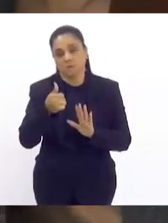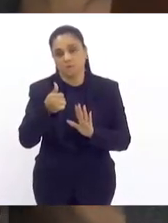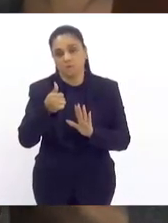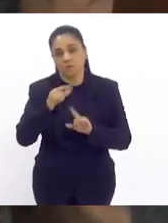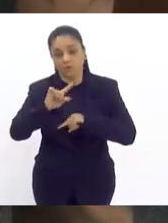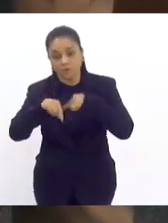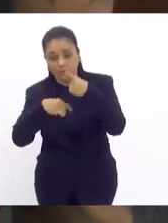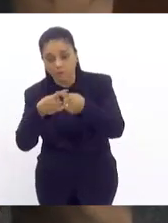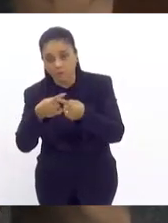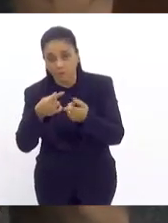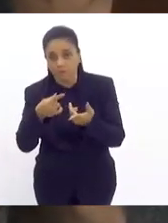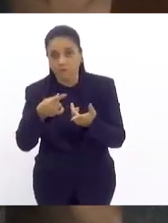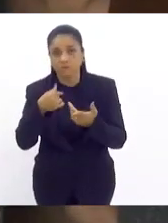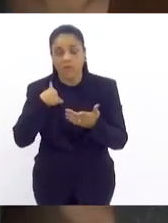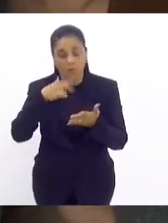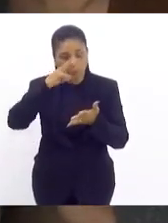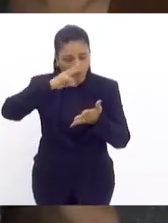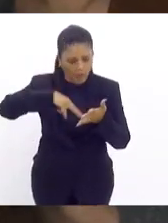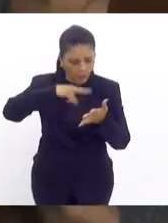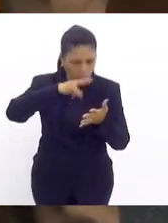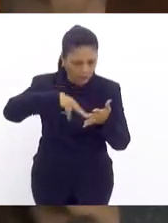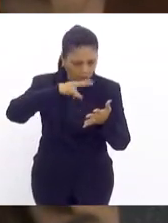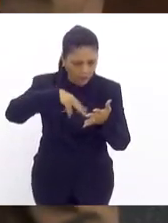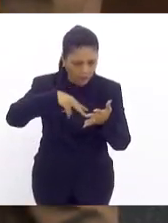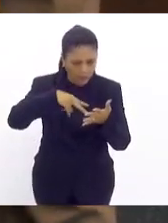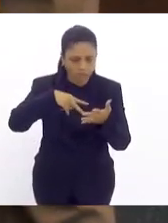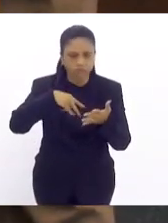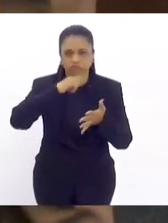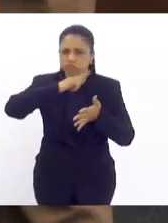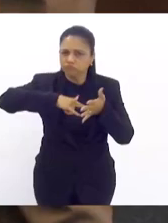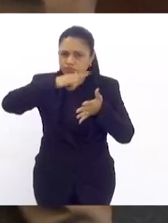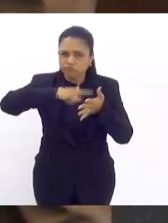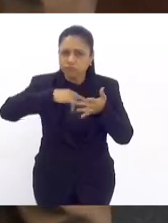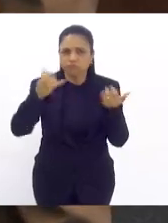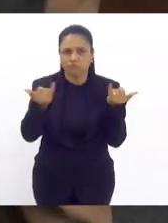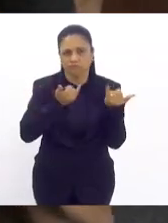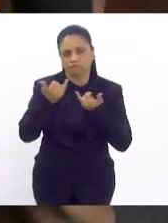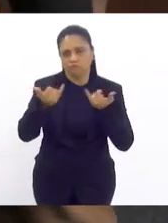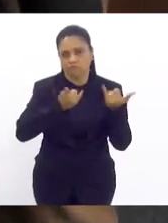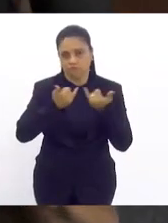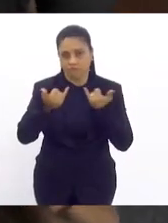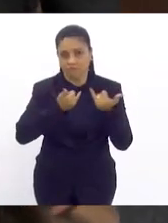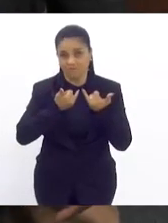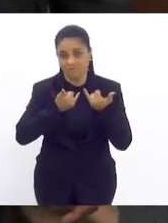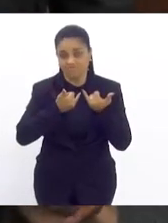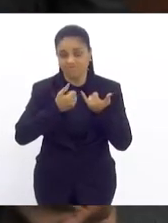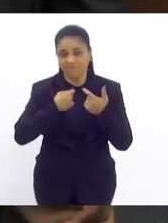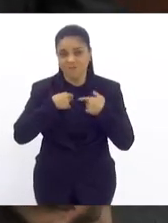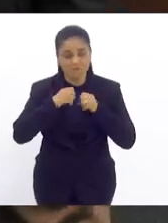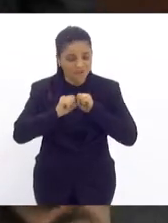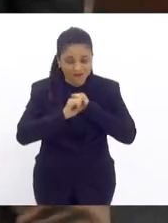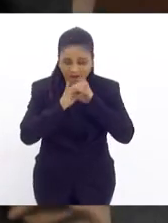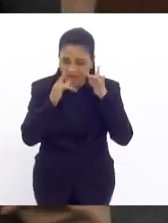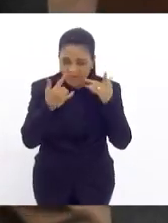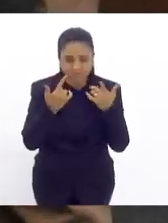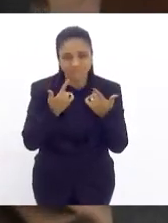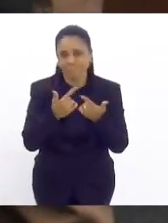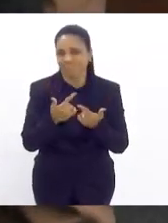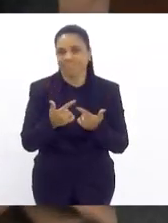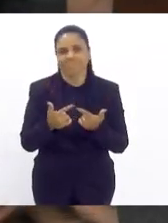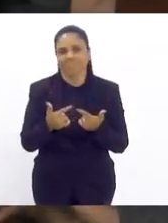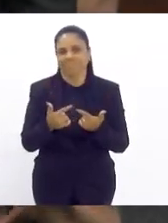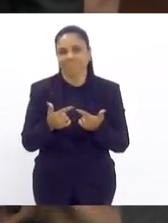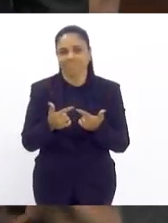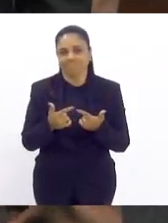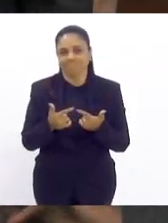lendo o que eu obtive até agora de informação isso não ficou Claro para mim eu